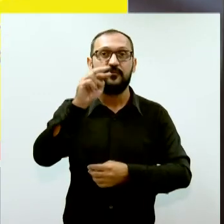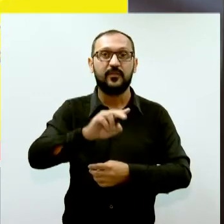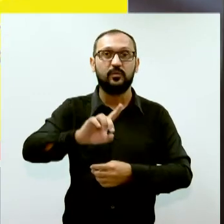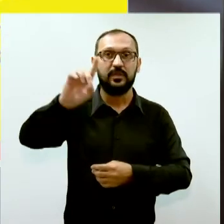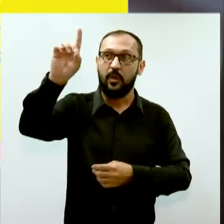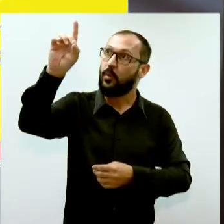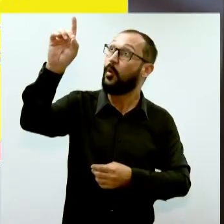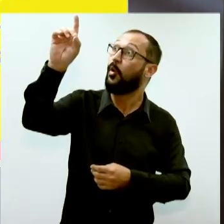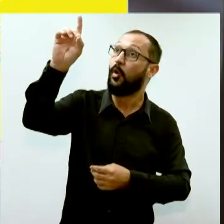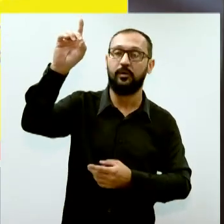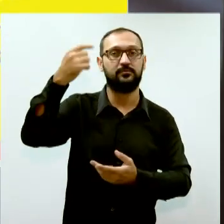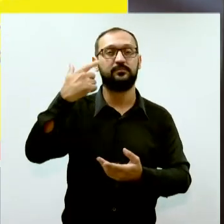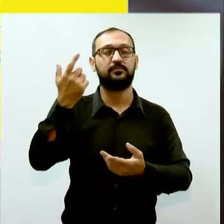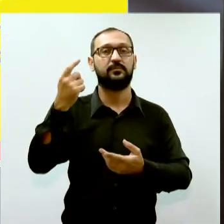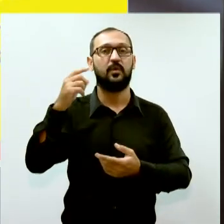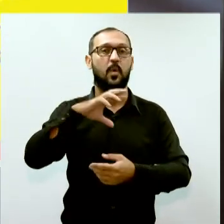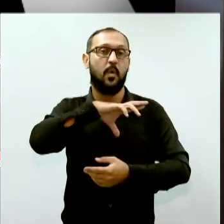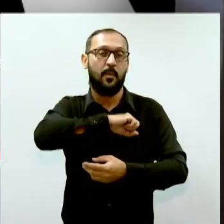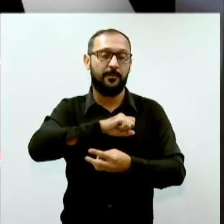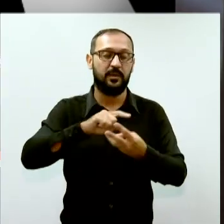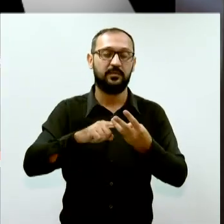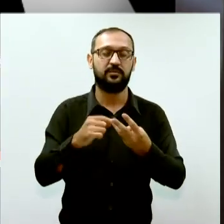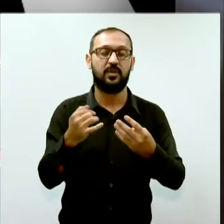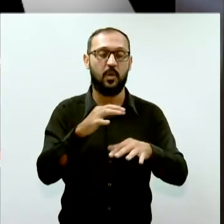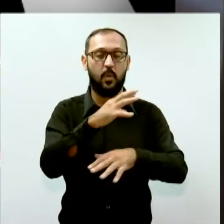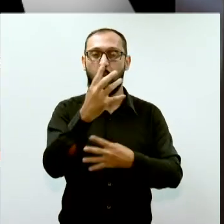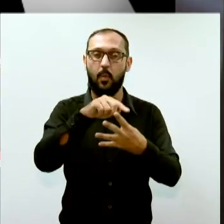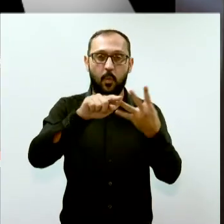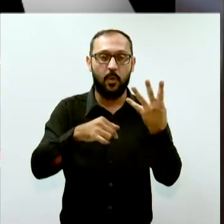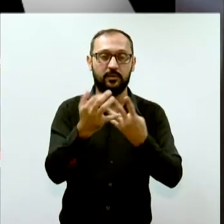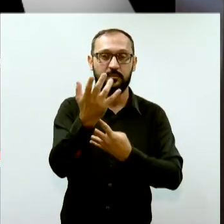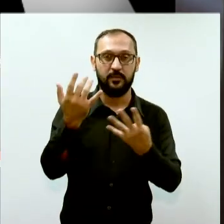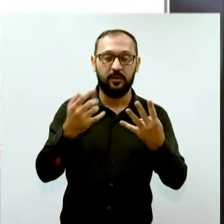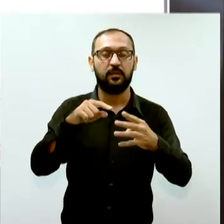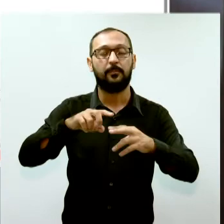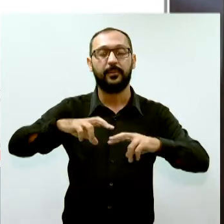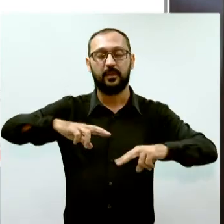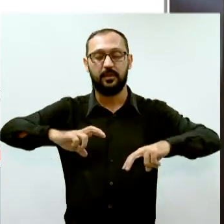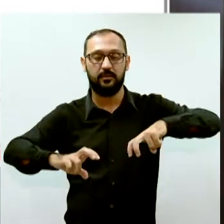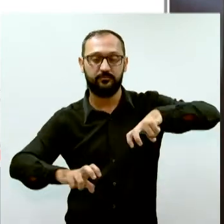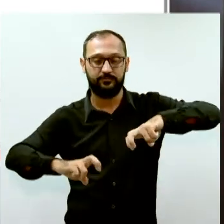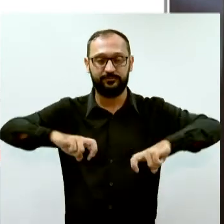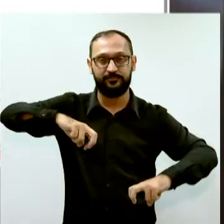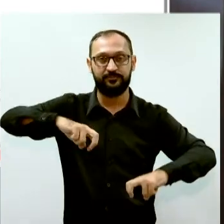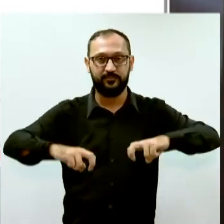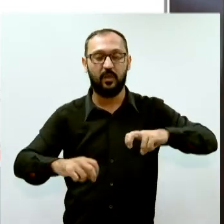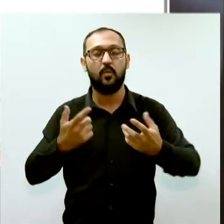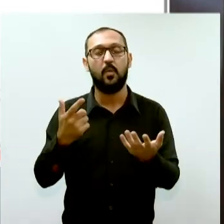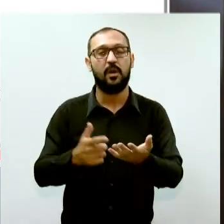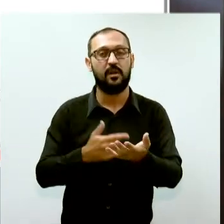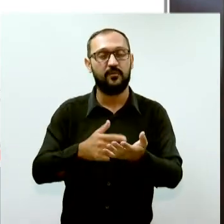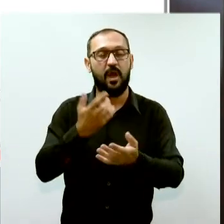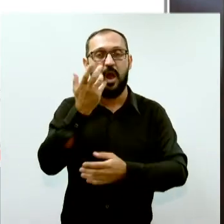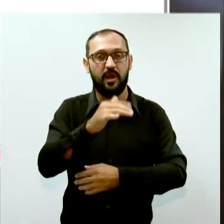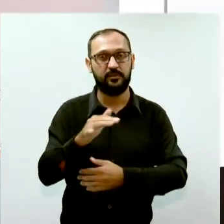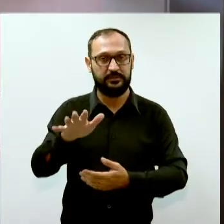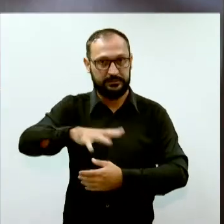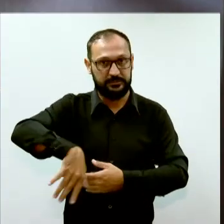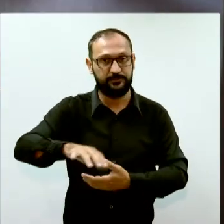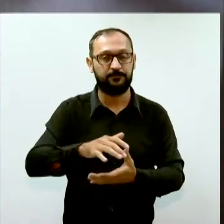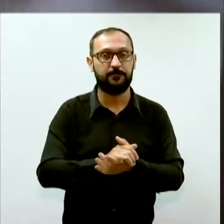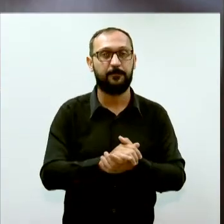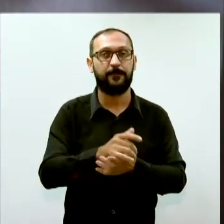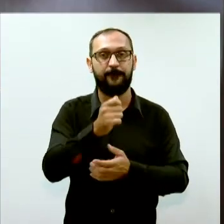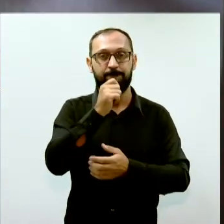Menina que Viu Deus, o romance Concerto para Quatro Mãos e Gangorra, que também é um livro infantil. Em meio a